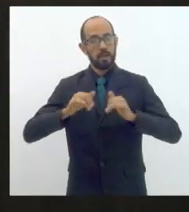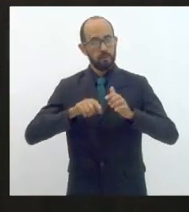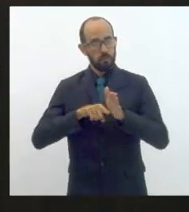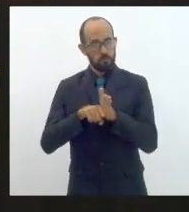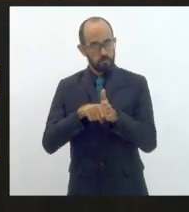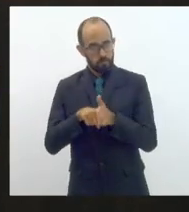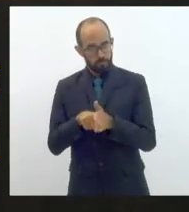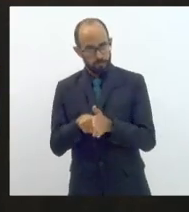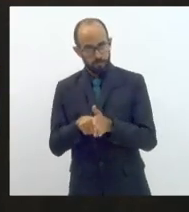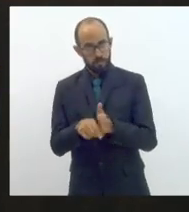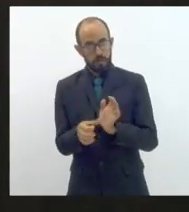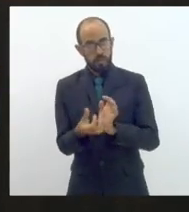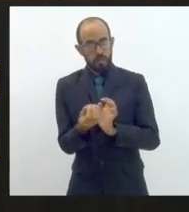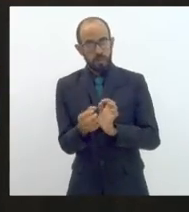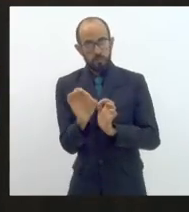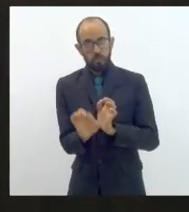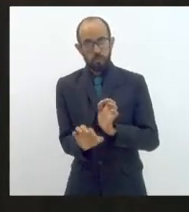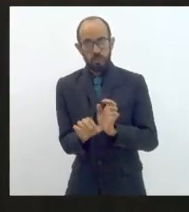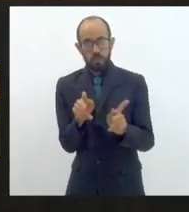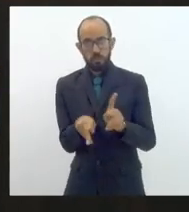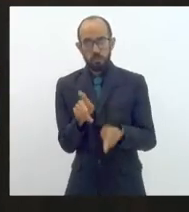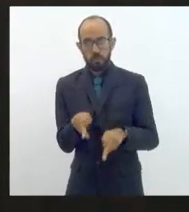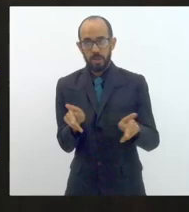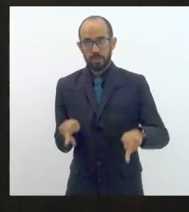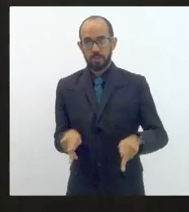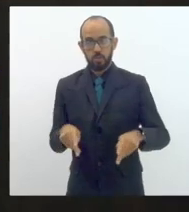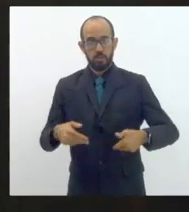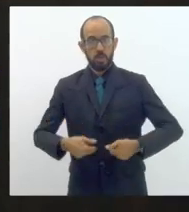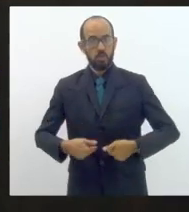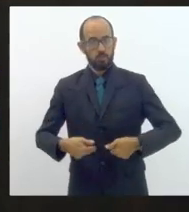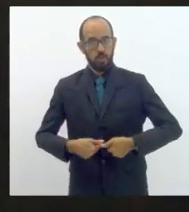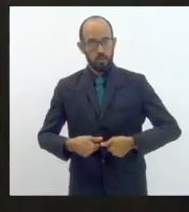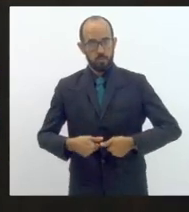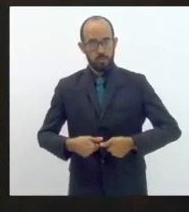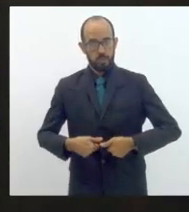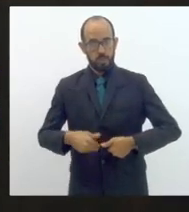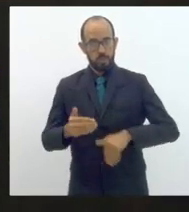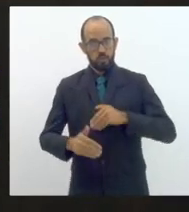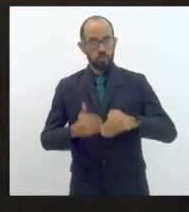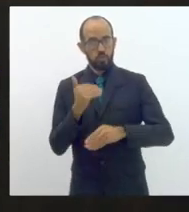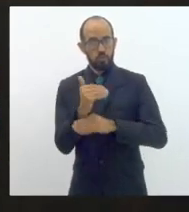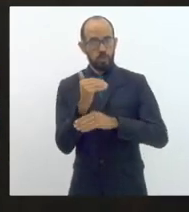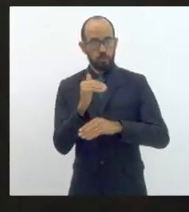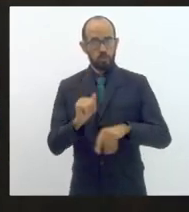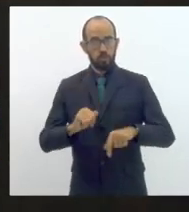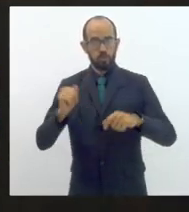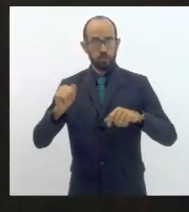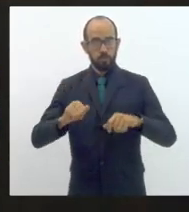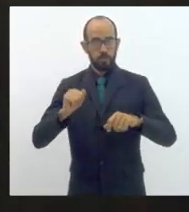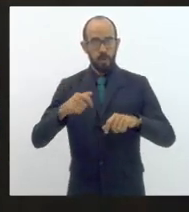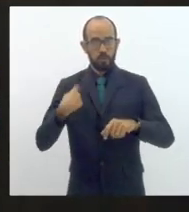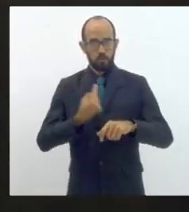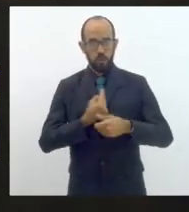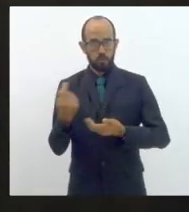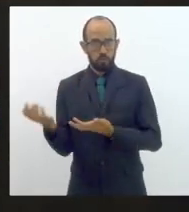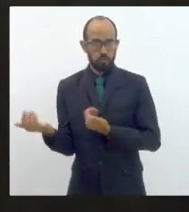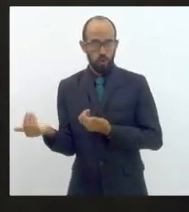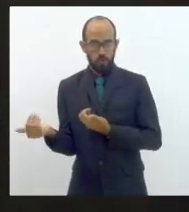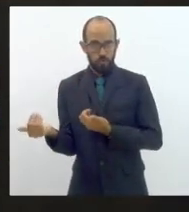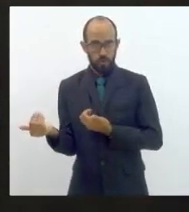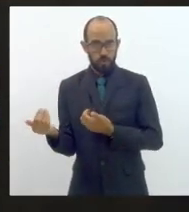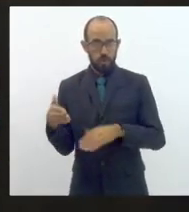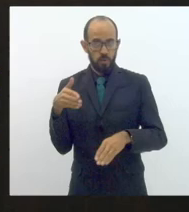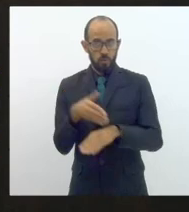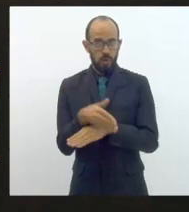alimentar, onde a garantia da renda é um desafio, sobretudo para a nossa juventude. Afinal, o acesso ao mundo